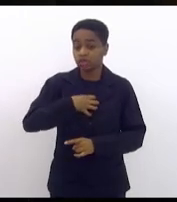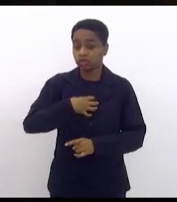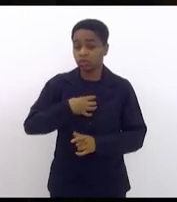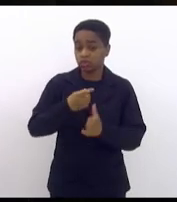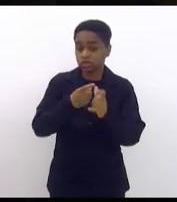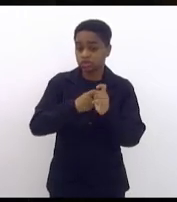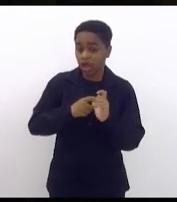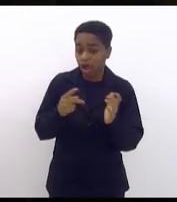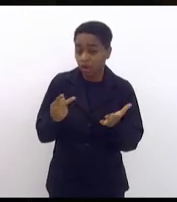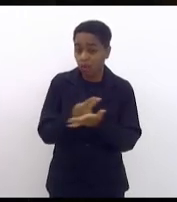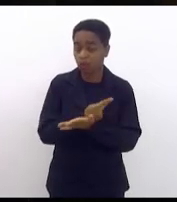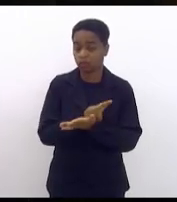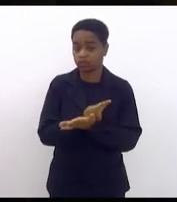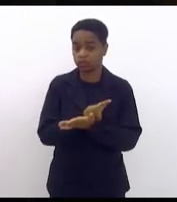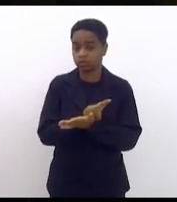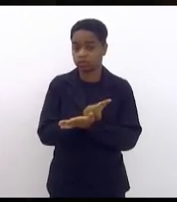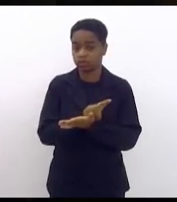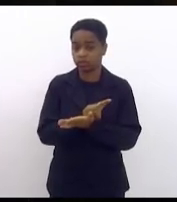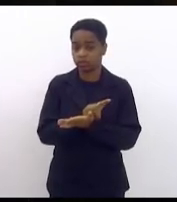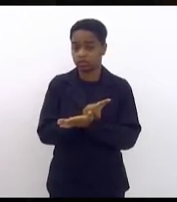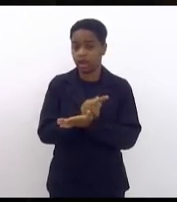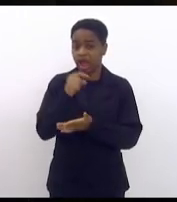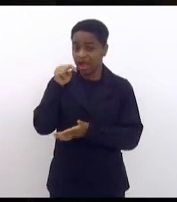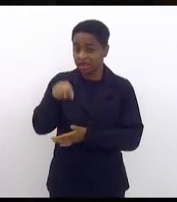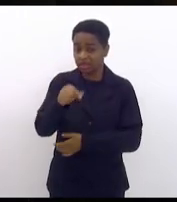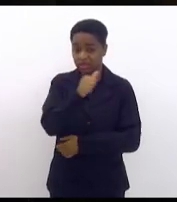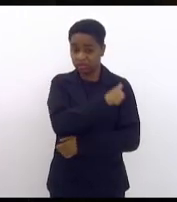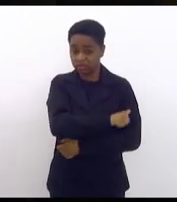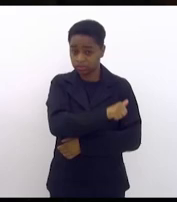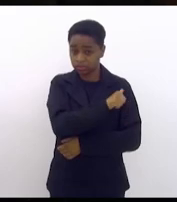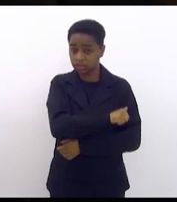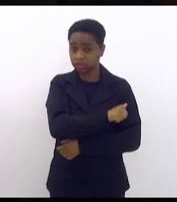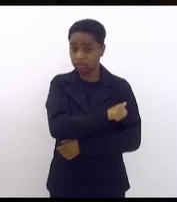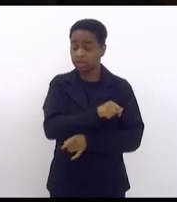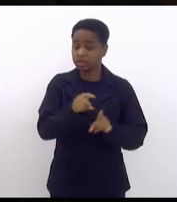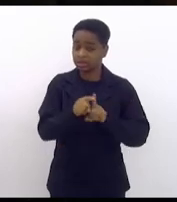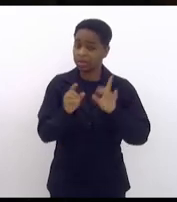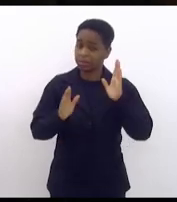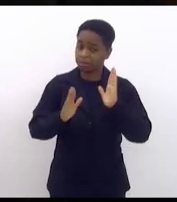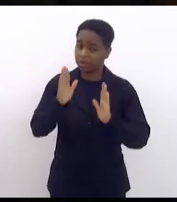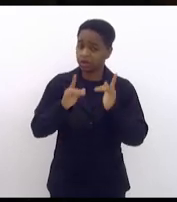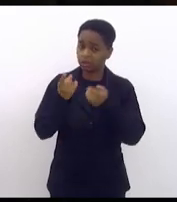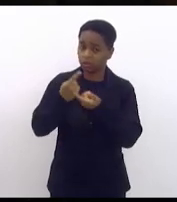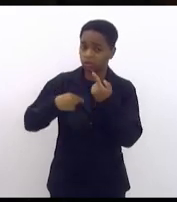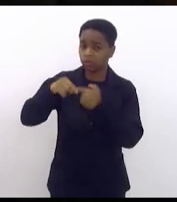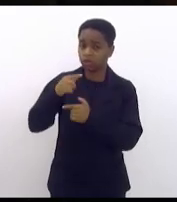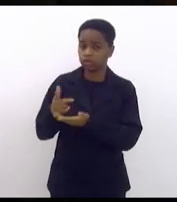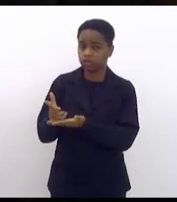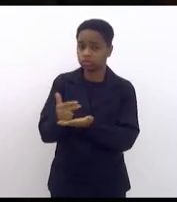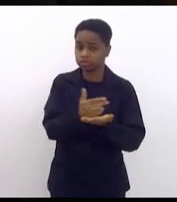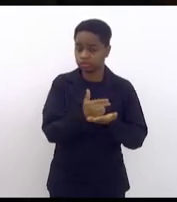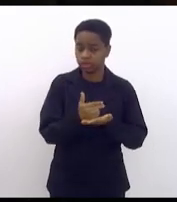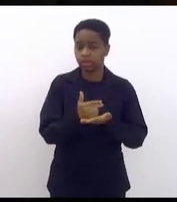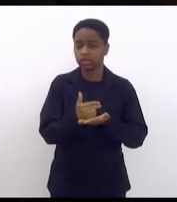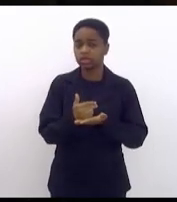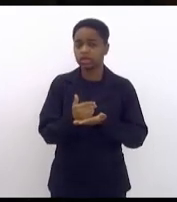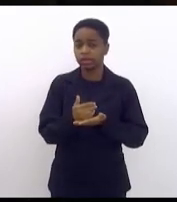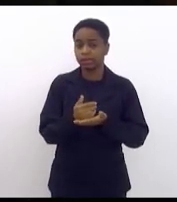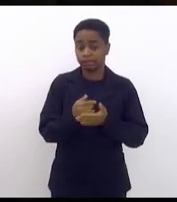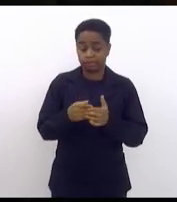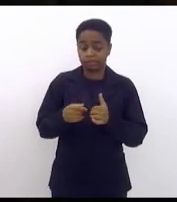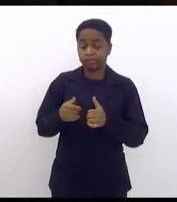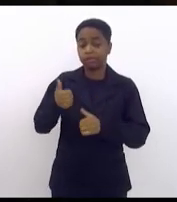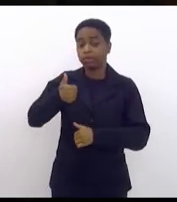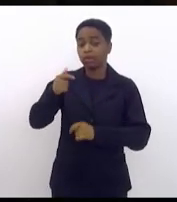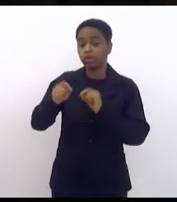incide sobre o Estado do Rio de Janeiro e no regime de recuperação fiscal, ela foi desenhada primeiro no governo